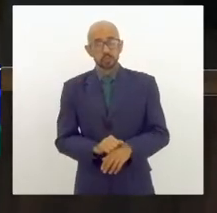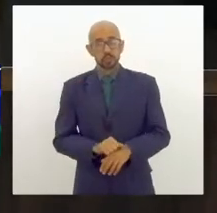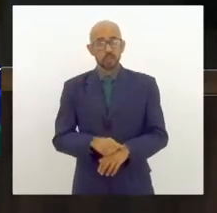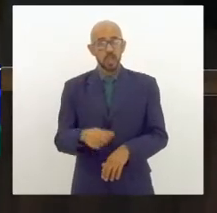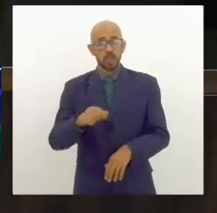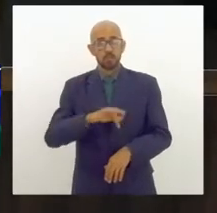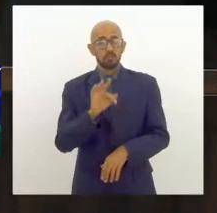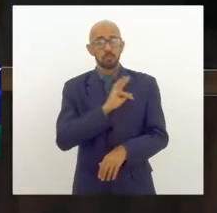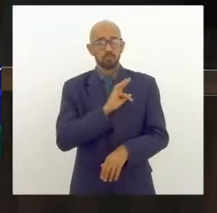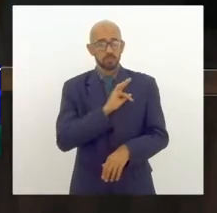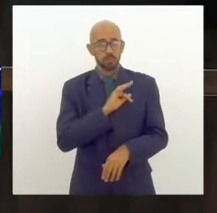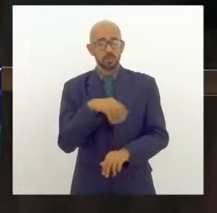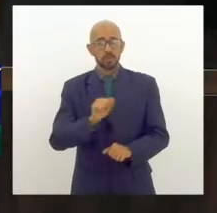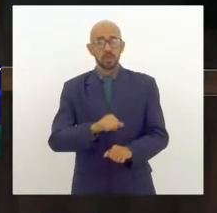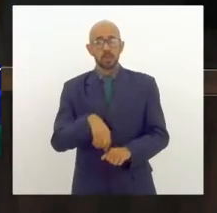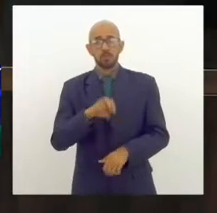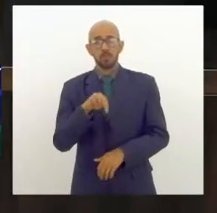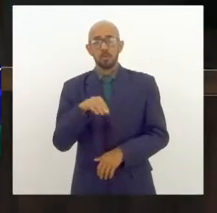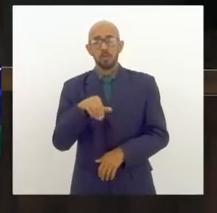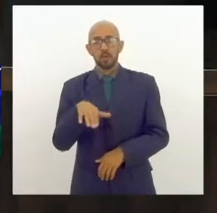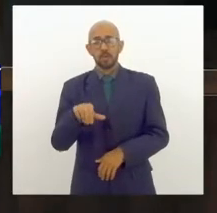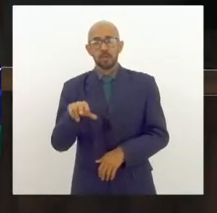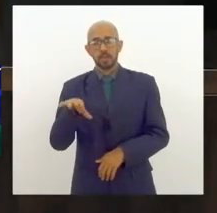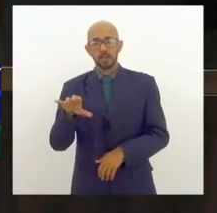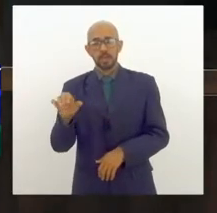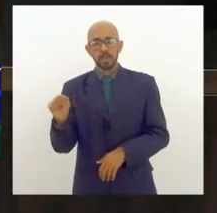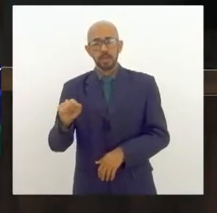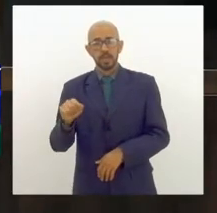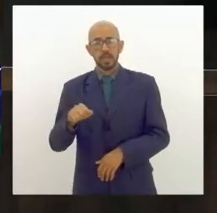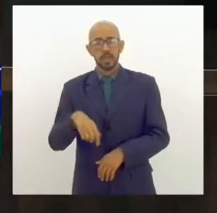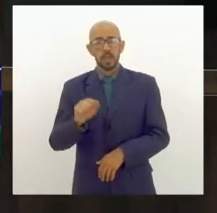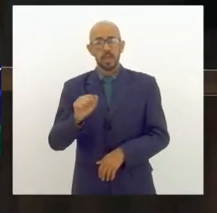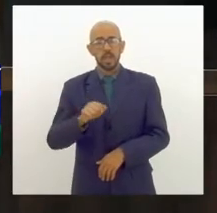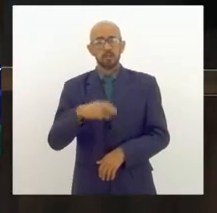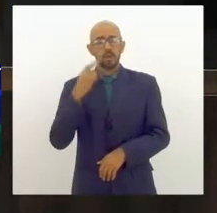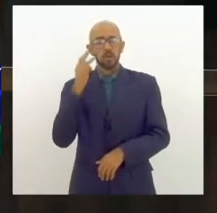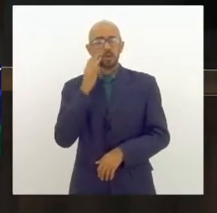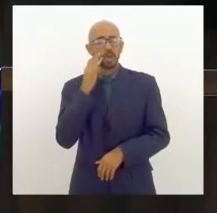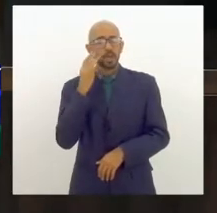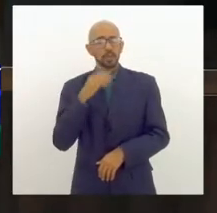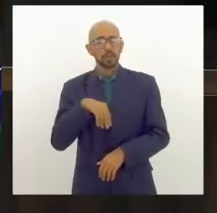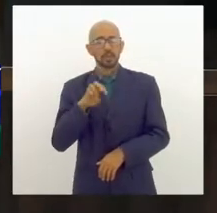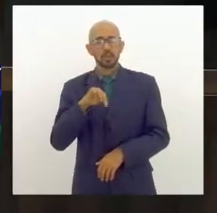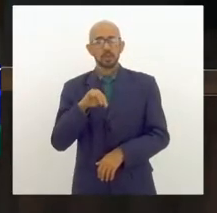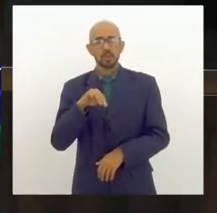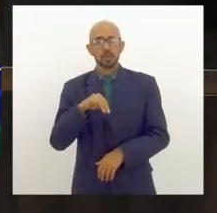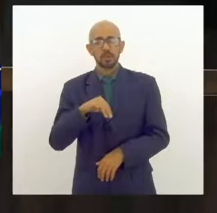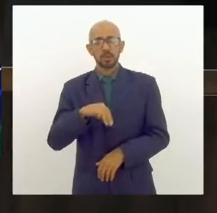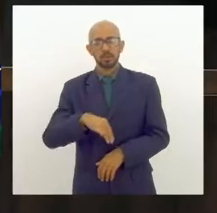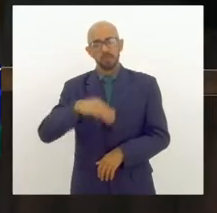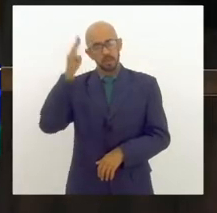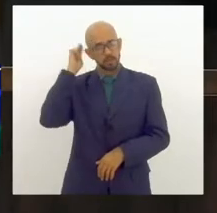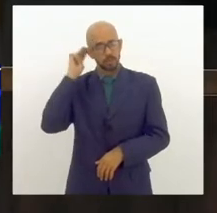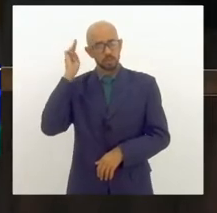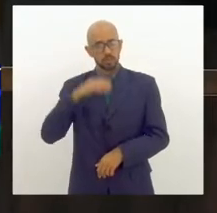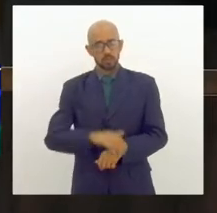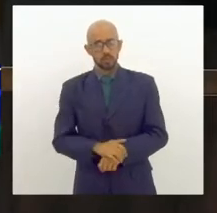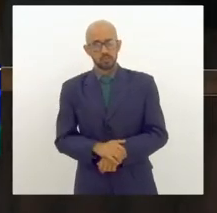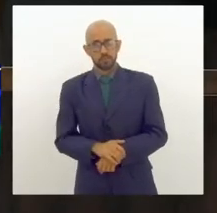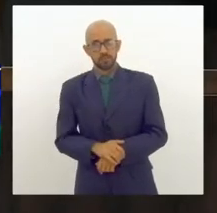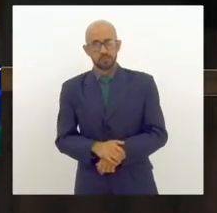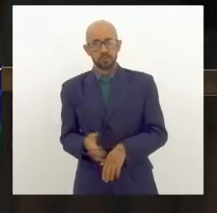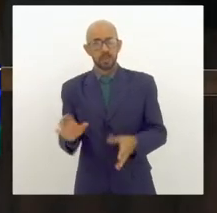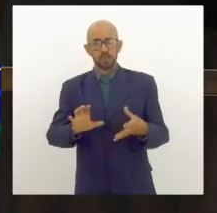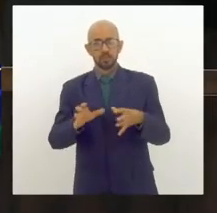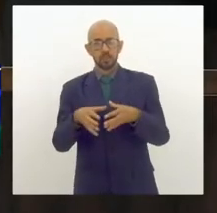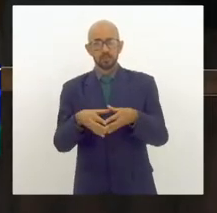Marta Rocha, Mônica Francisca, Eurico Júnior, Valdeque Carneiro e Márcio Pacheco. Pendendo de pareceres das comissões